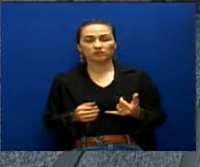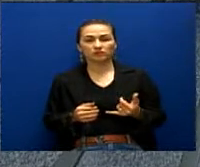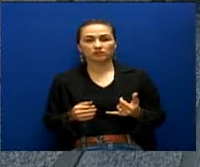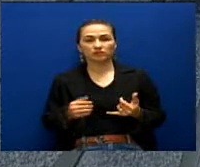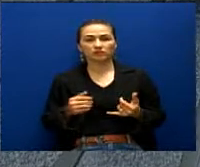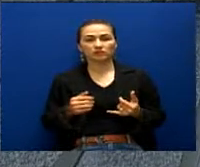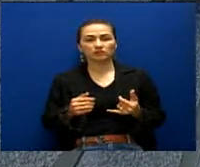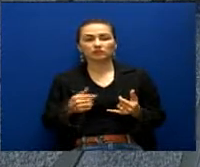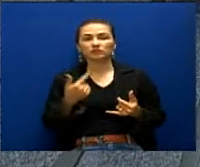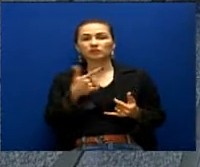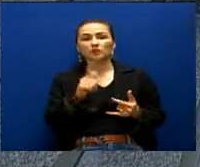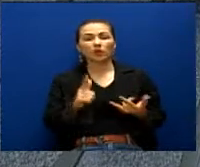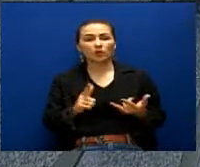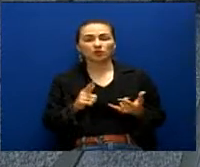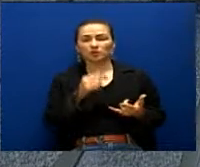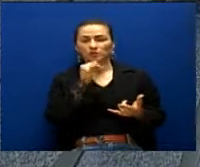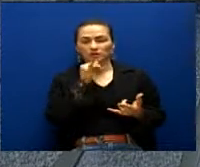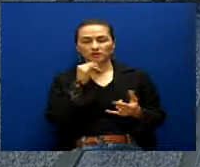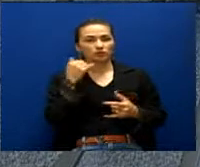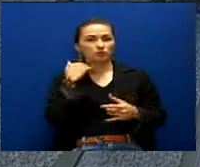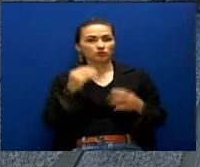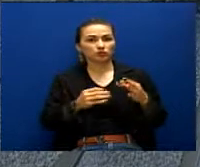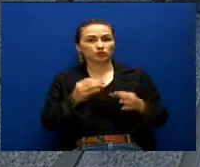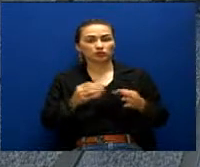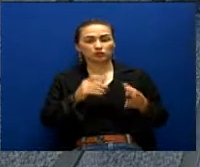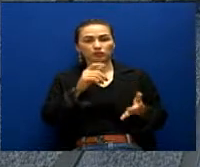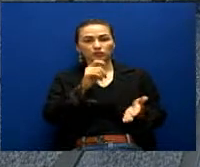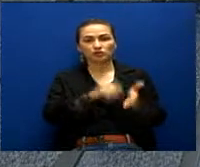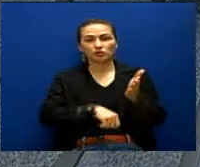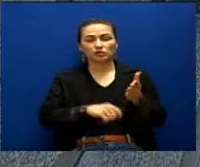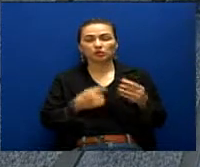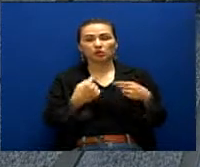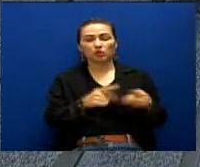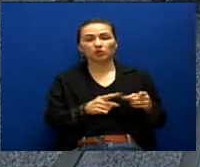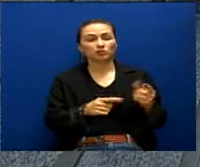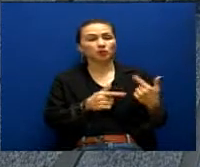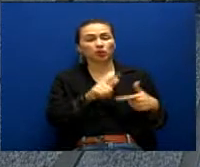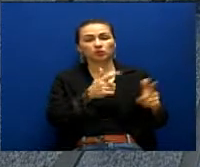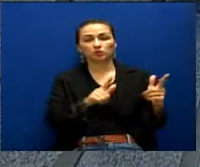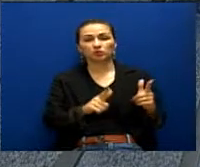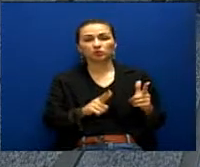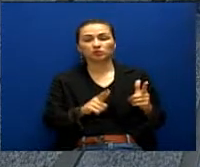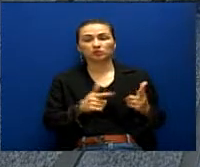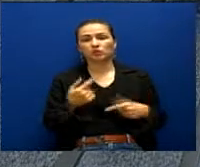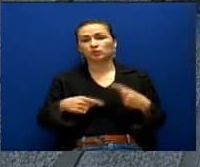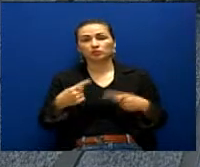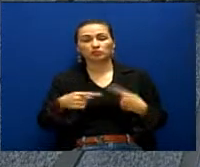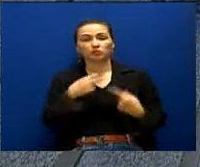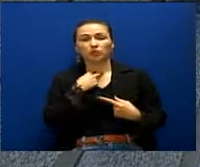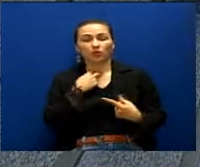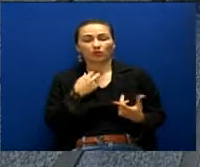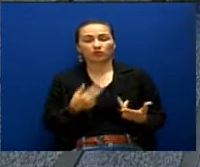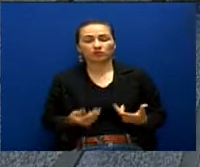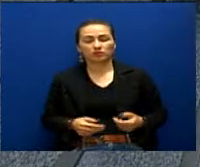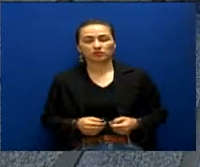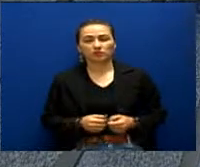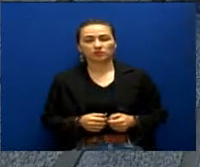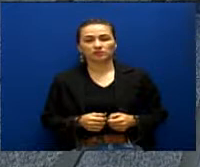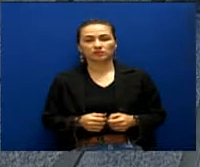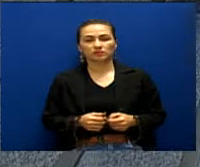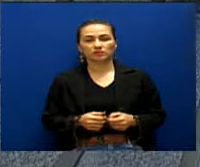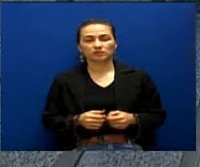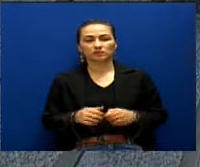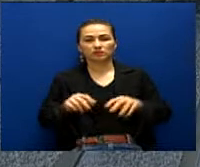outros pareceres, para que possa ser discutido. Quem é contrário a derrubado do parecer, se manifeste.